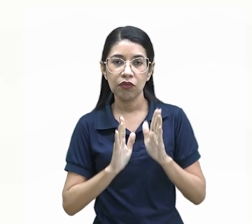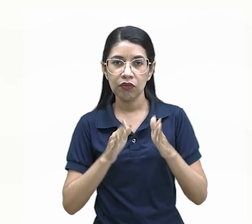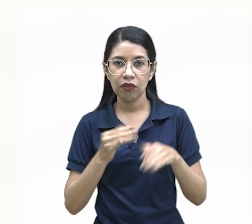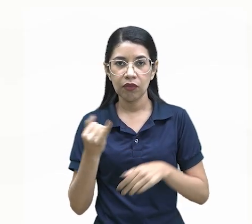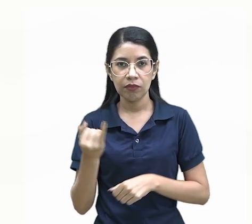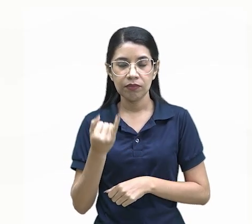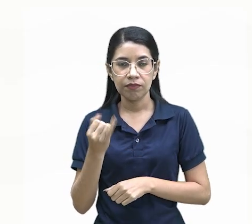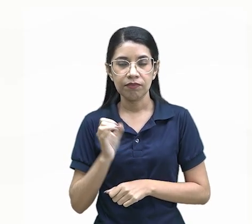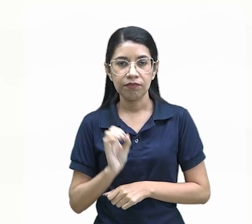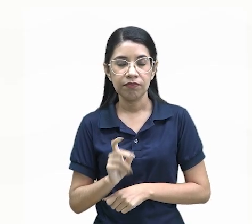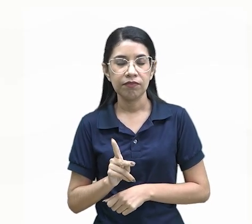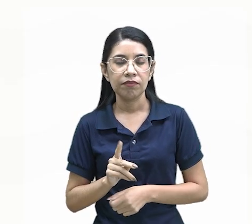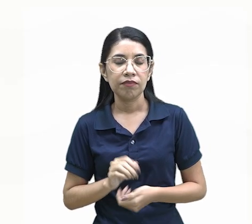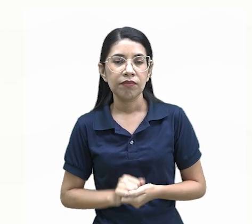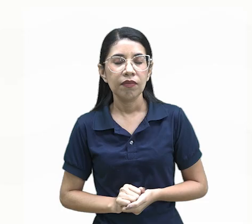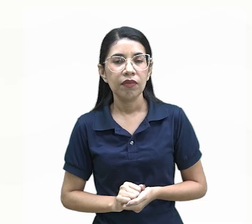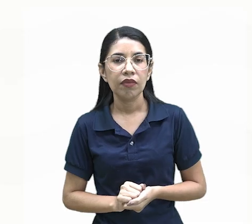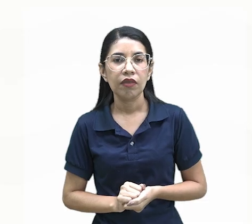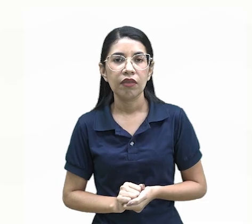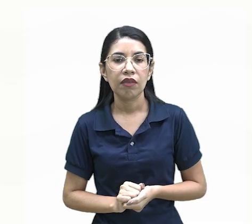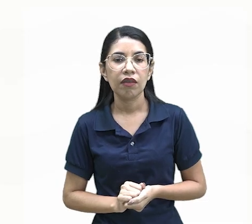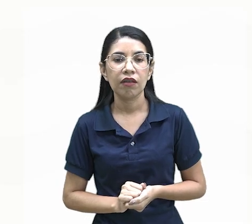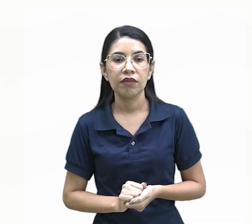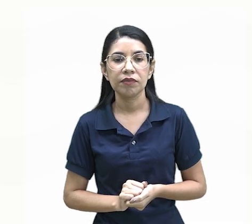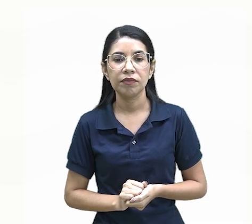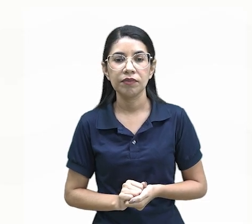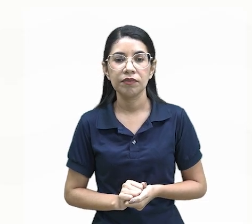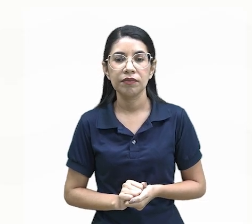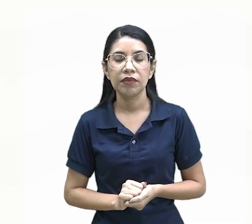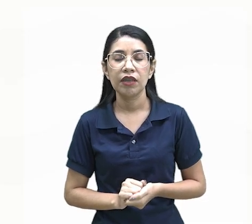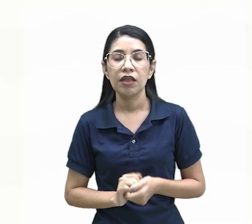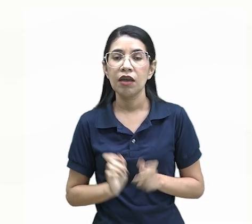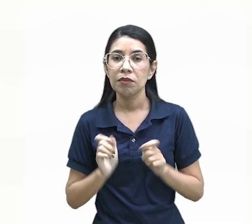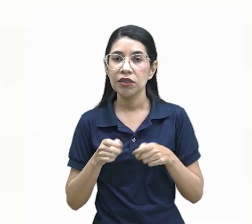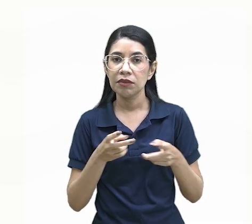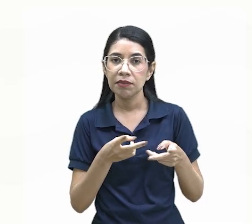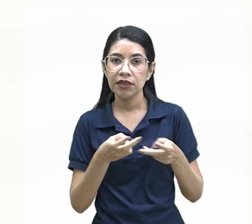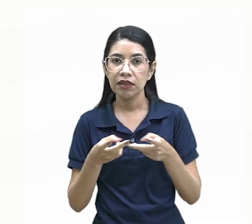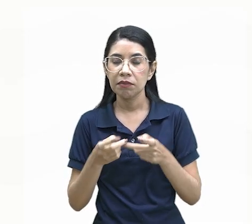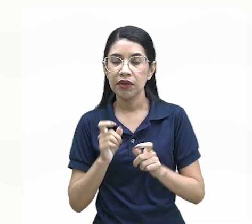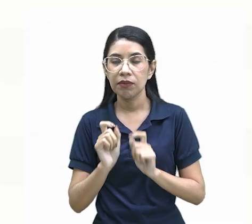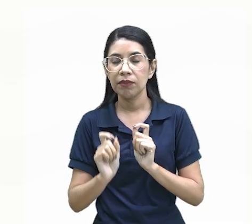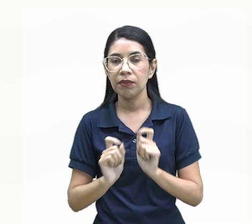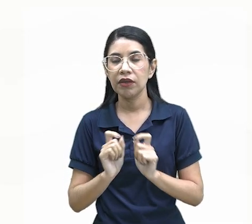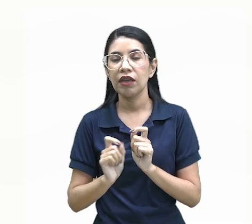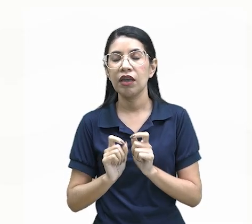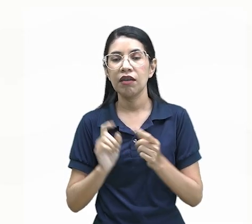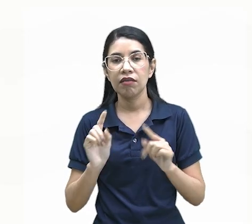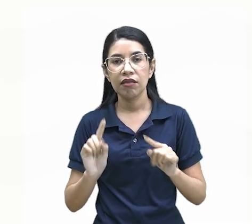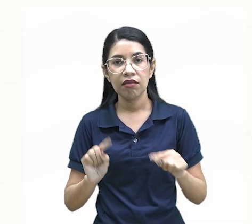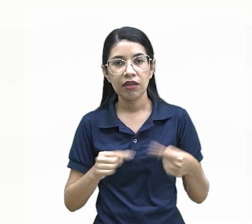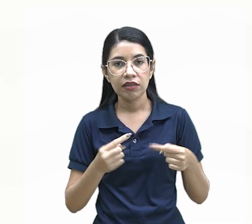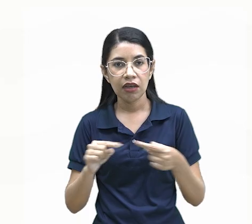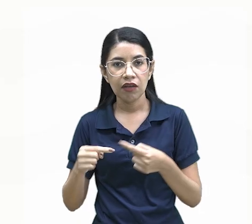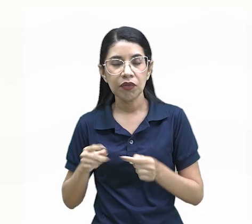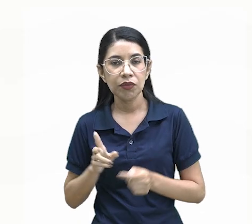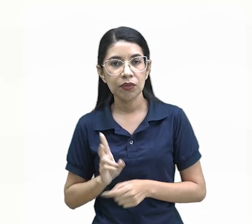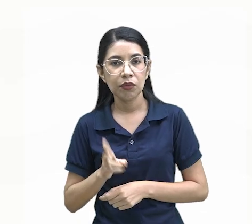essenciais. Ainda são perceptíveis o quê? Desafios